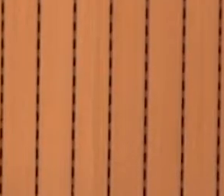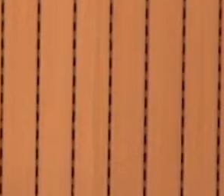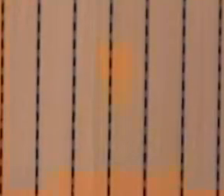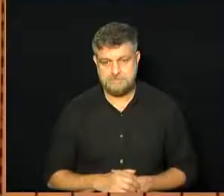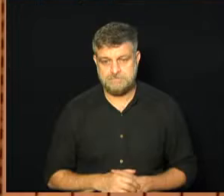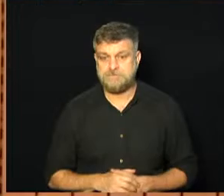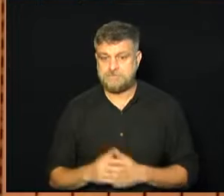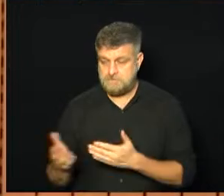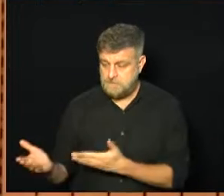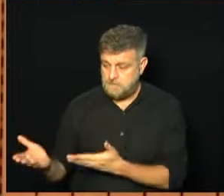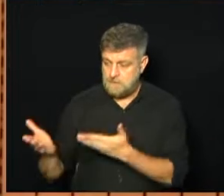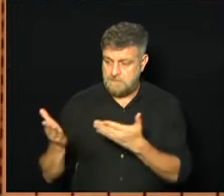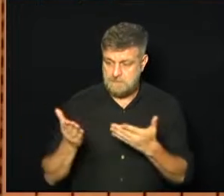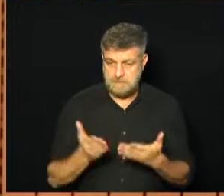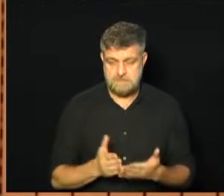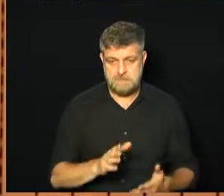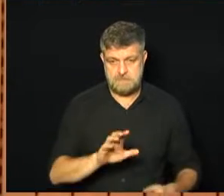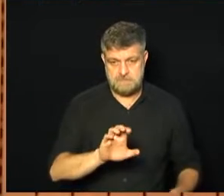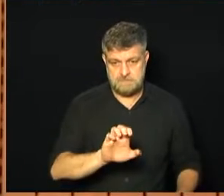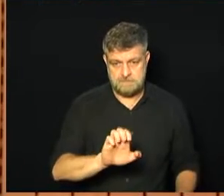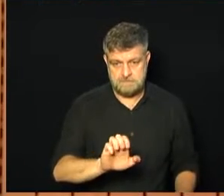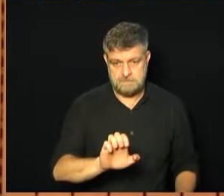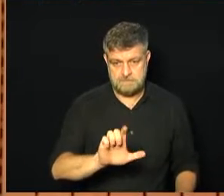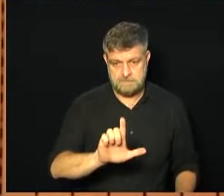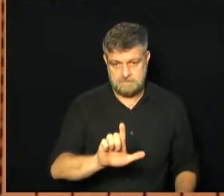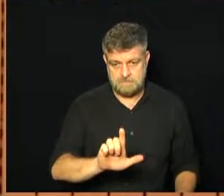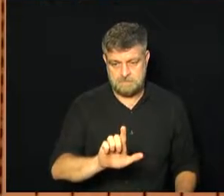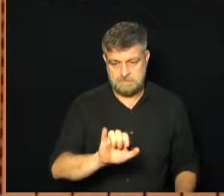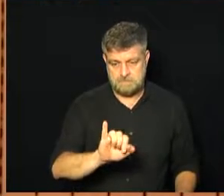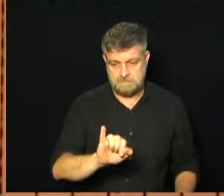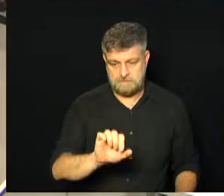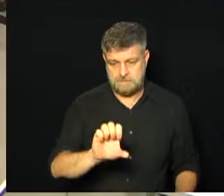Convidamos também Elizabeth Aparecida Pinto.